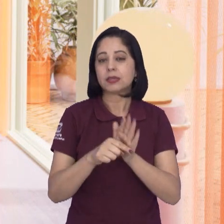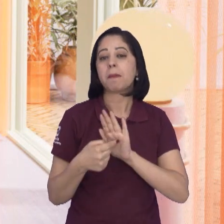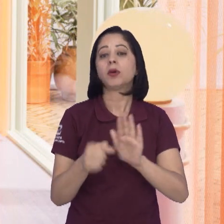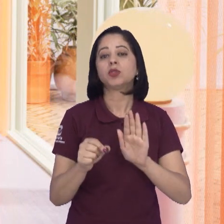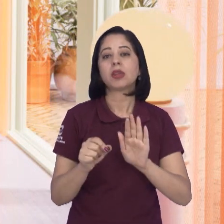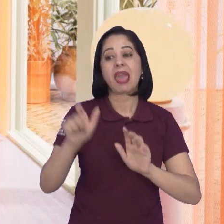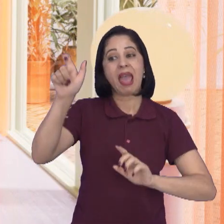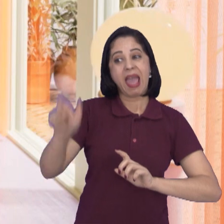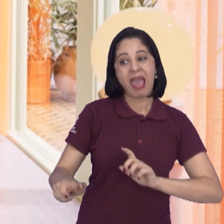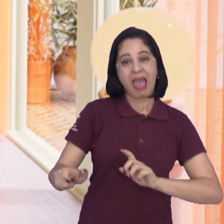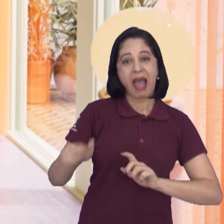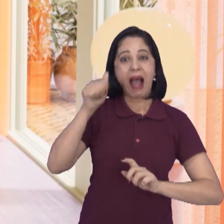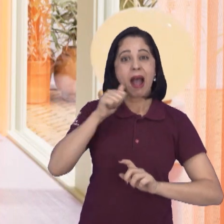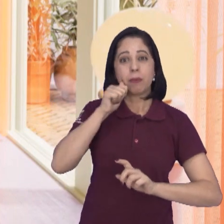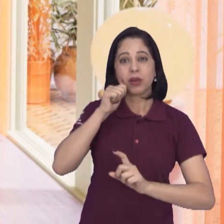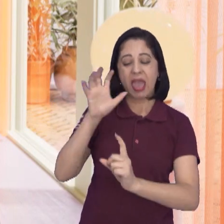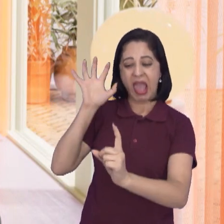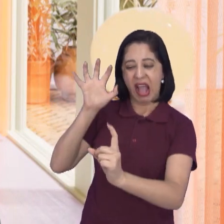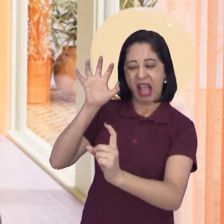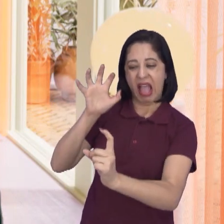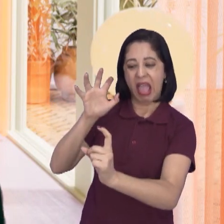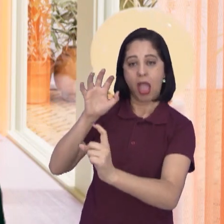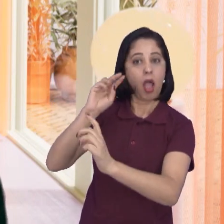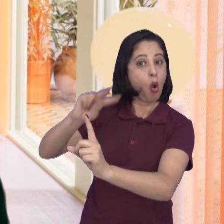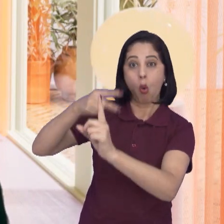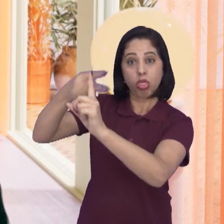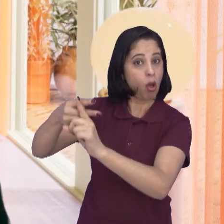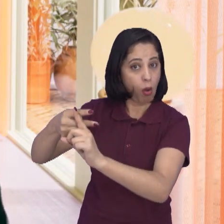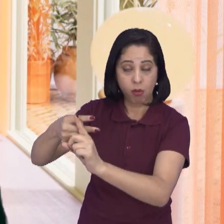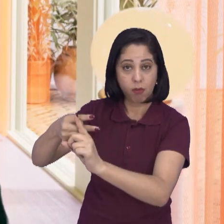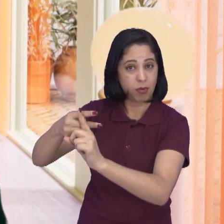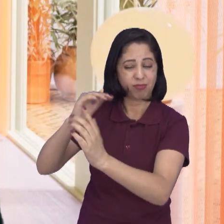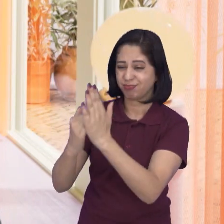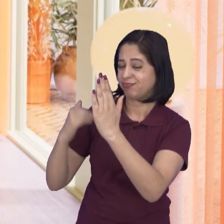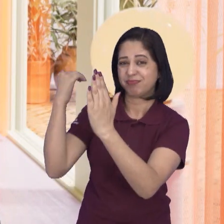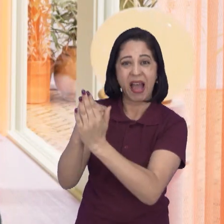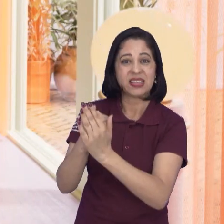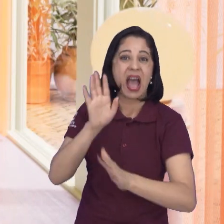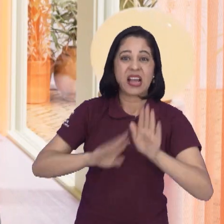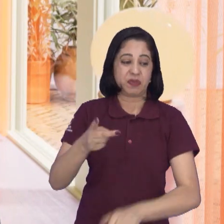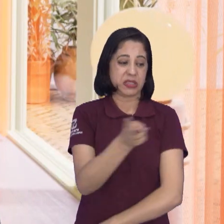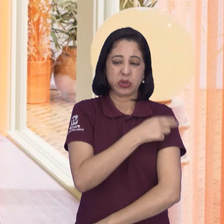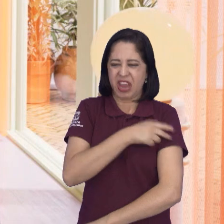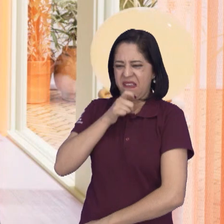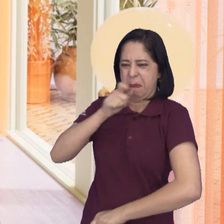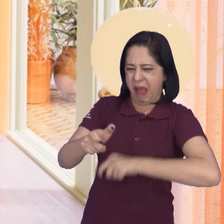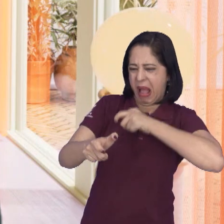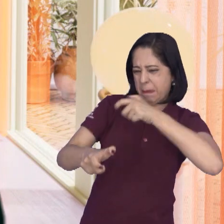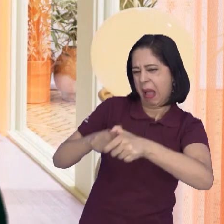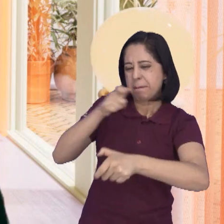mais assediadas do que os homens no trabalho, né? Então, seja por meta, seja por xingo, palavras, né? Ou